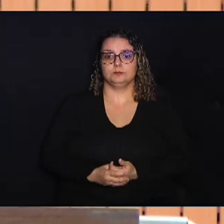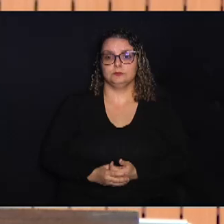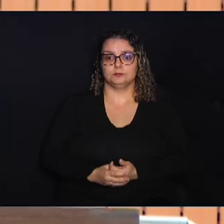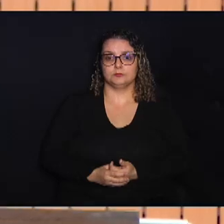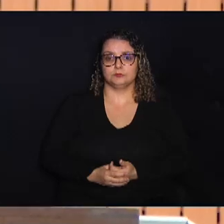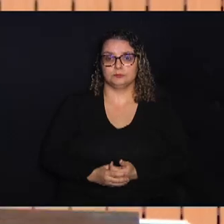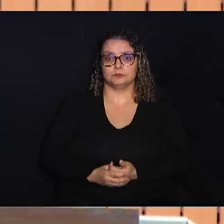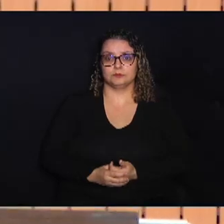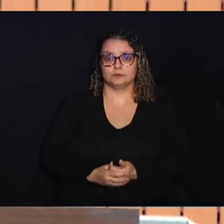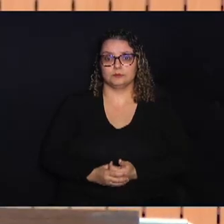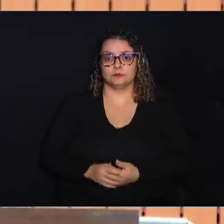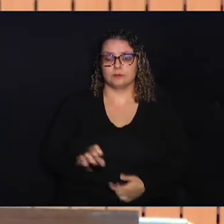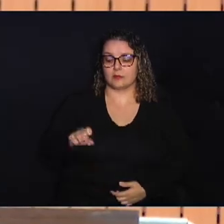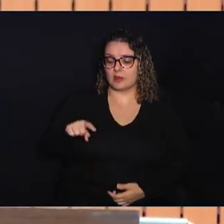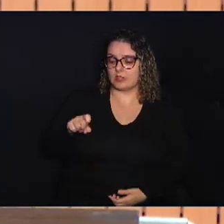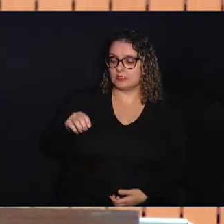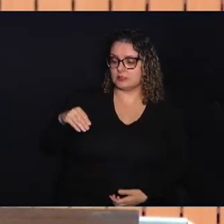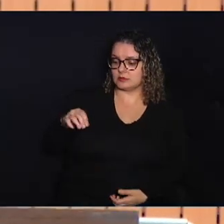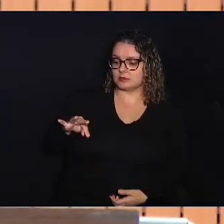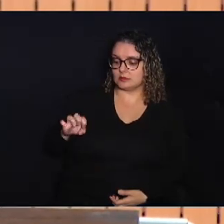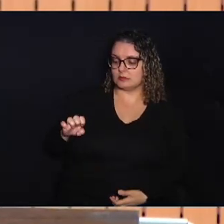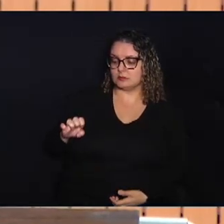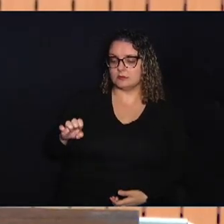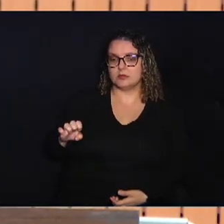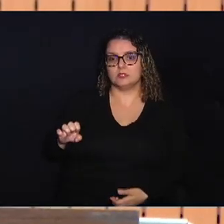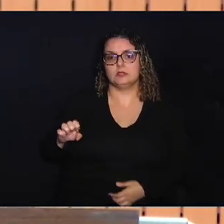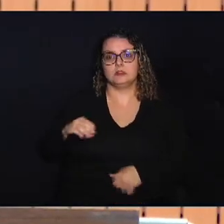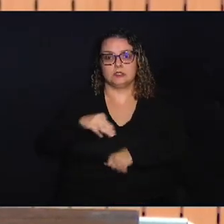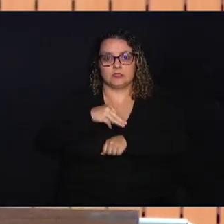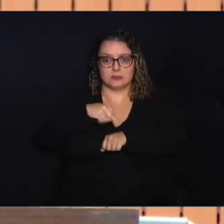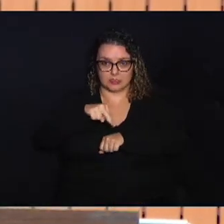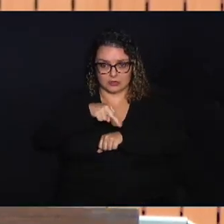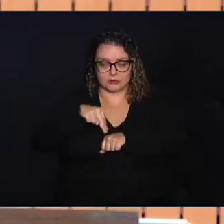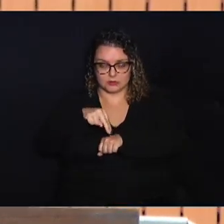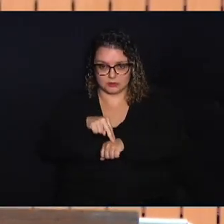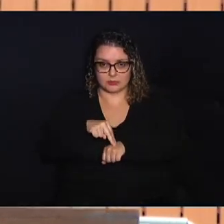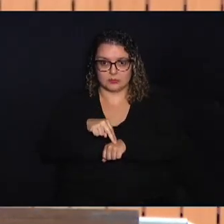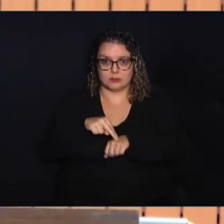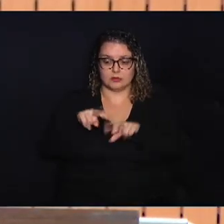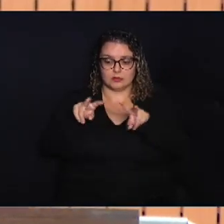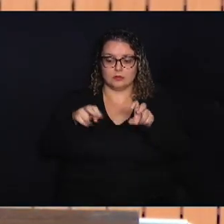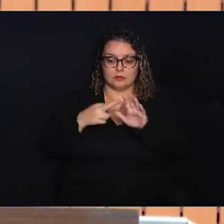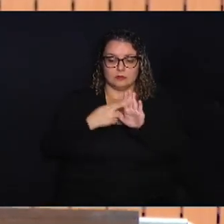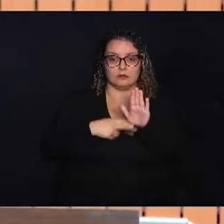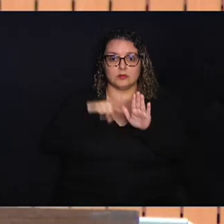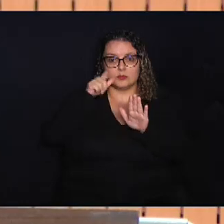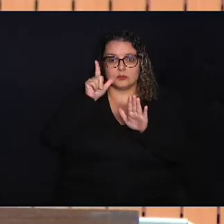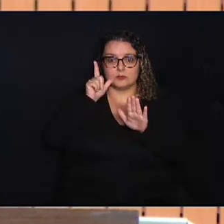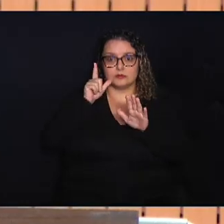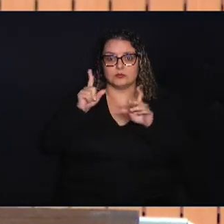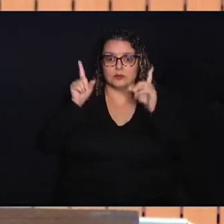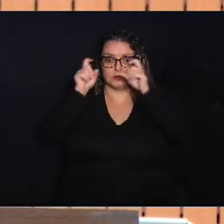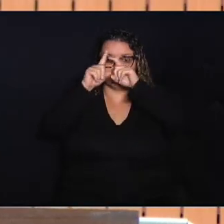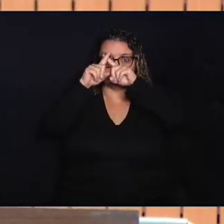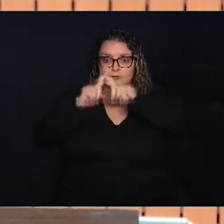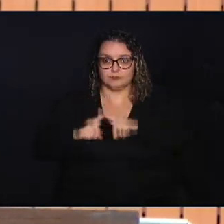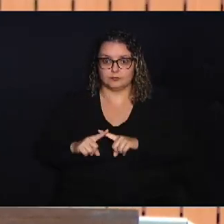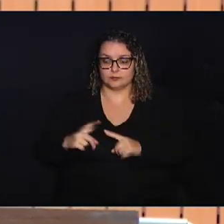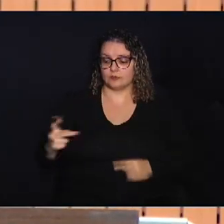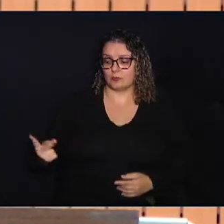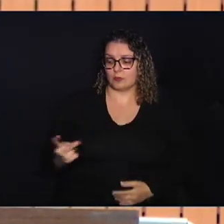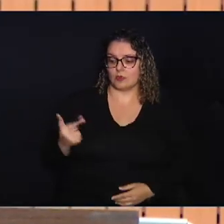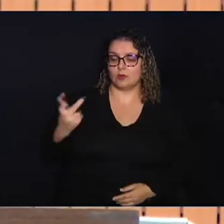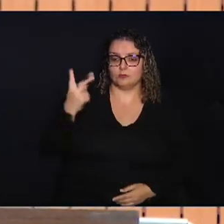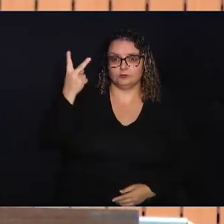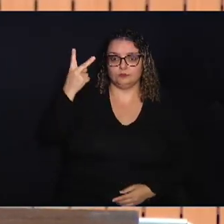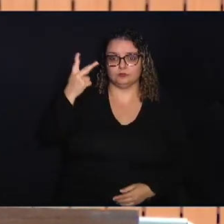do Exame Nacional, que trouxe o tema da redação de ontem, Desafios para a Valorização